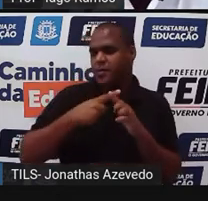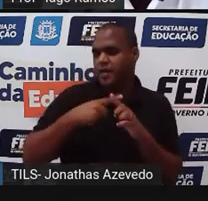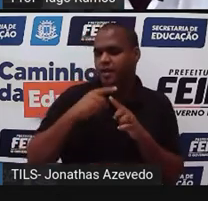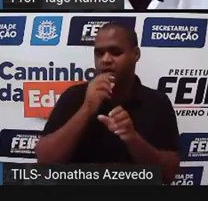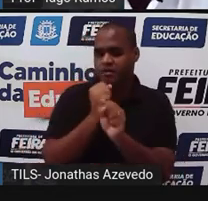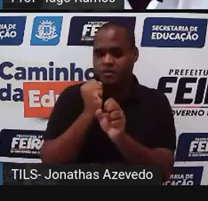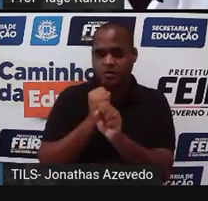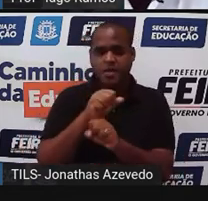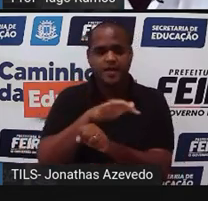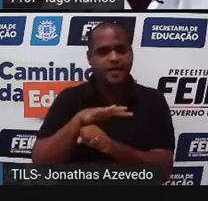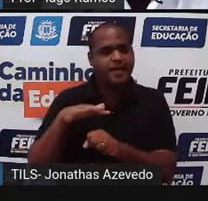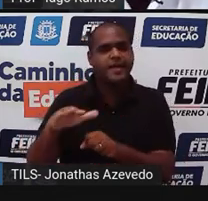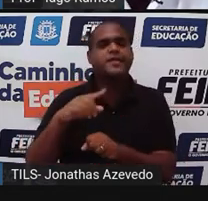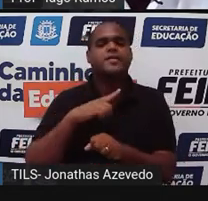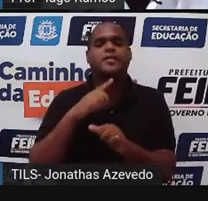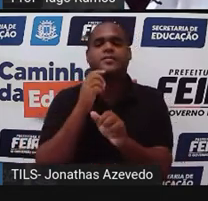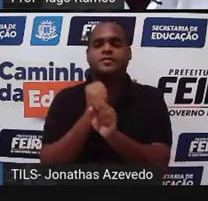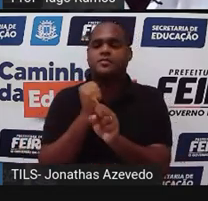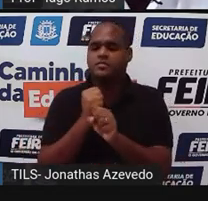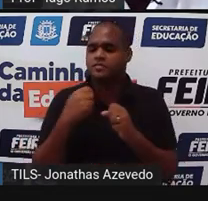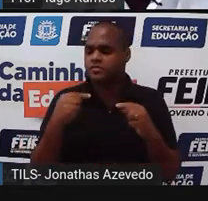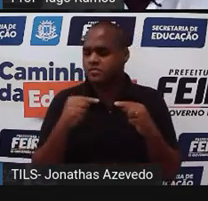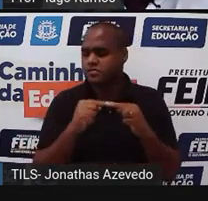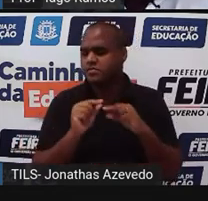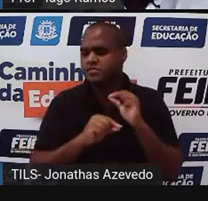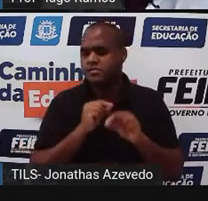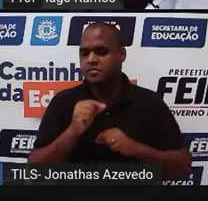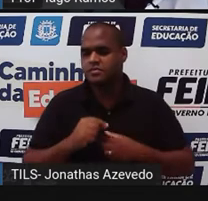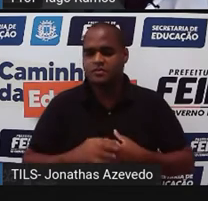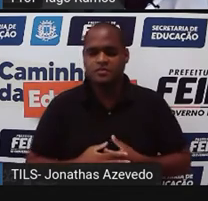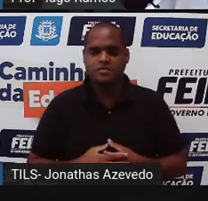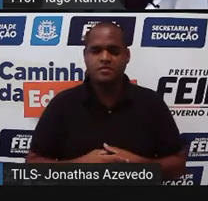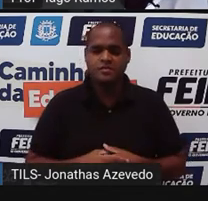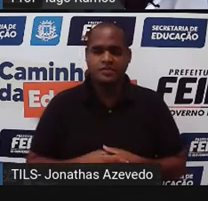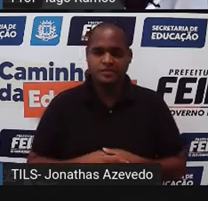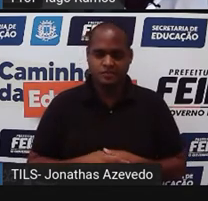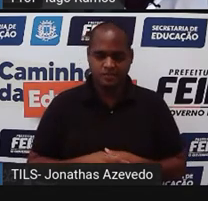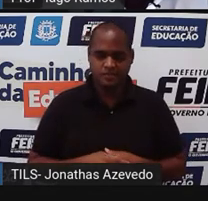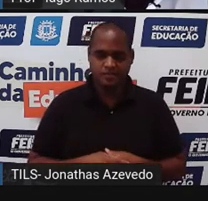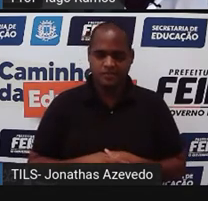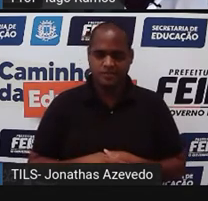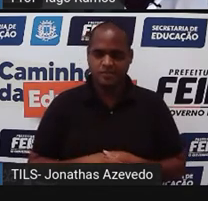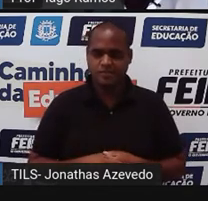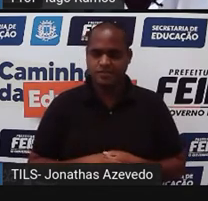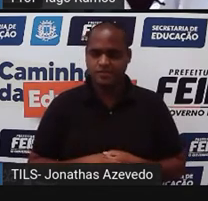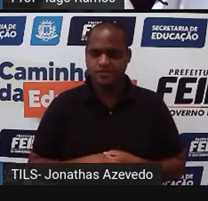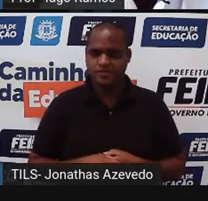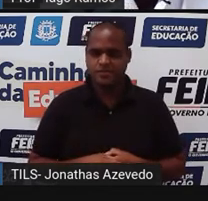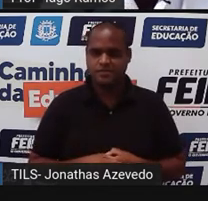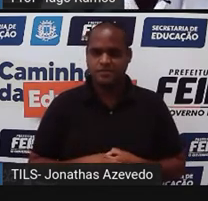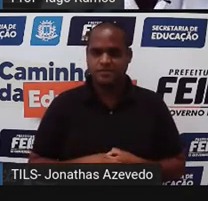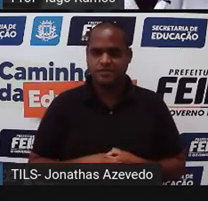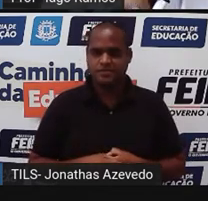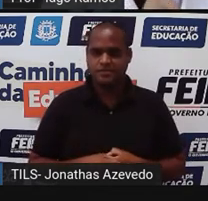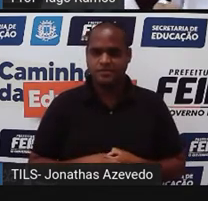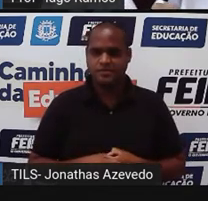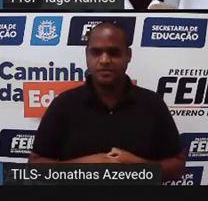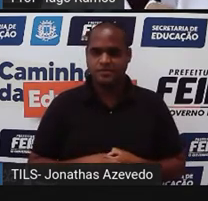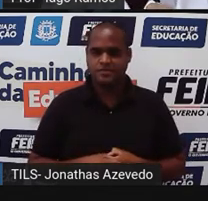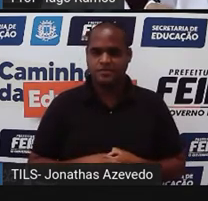cálculo de área de triângulo ser daquela forma e a conclusão é essa Olha só